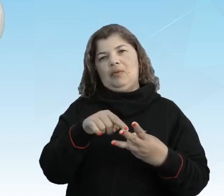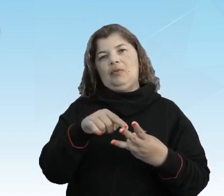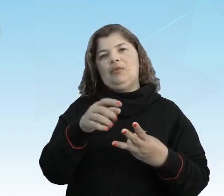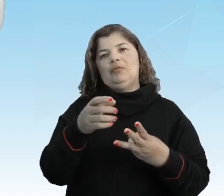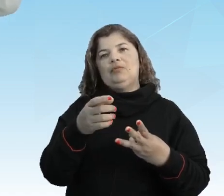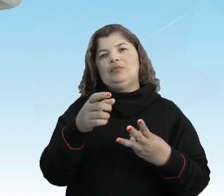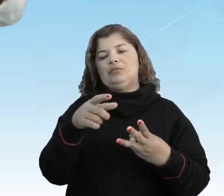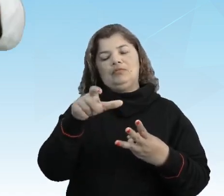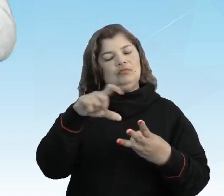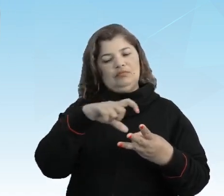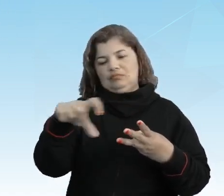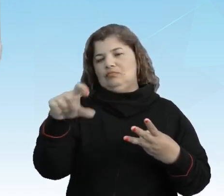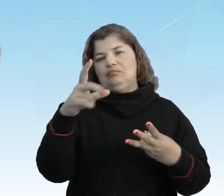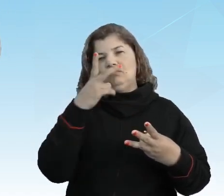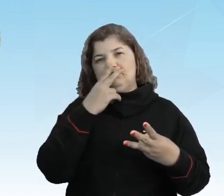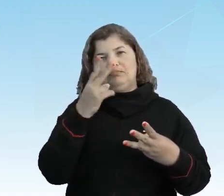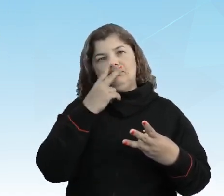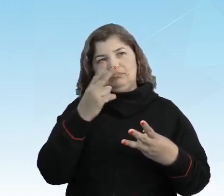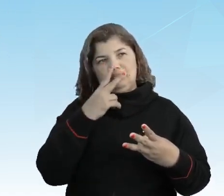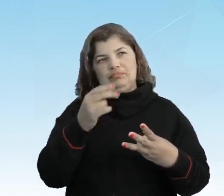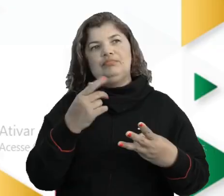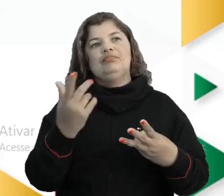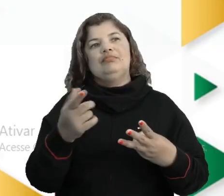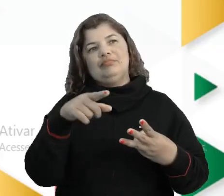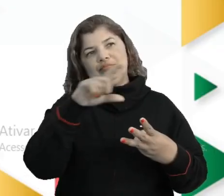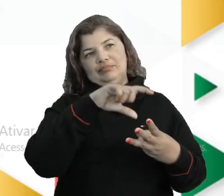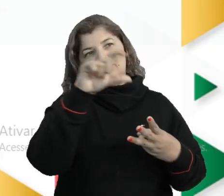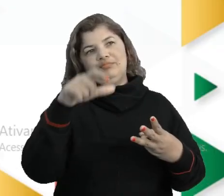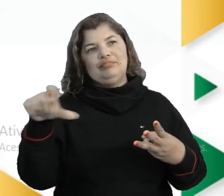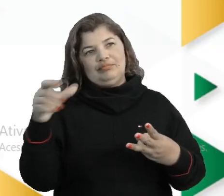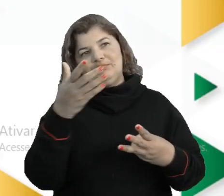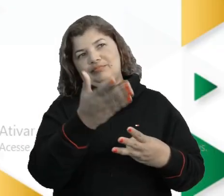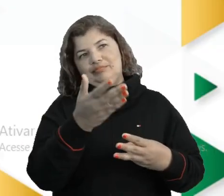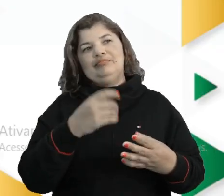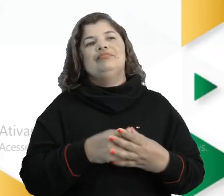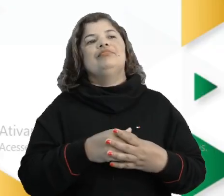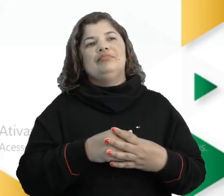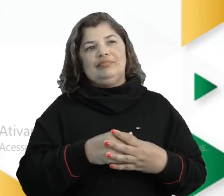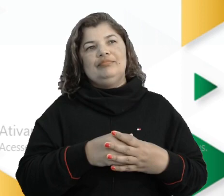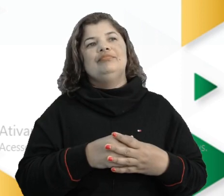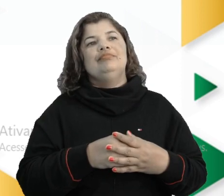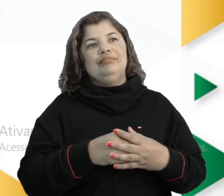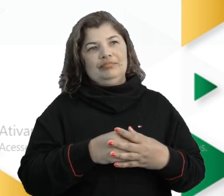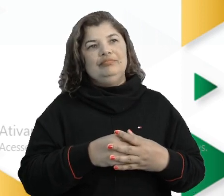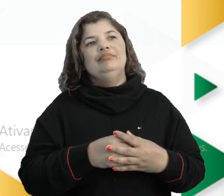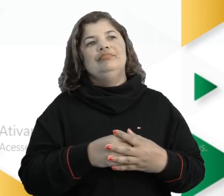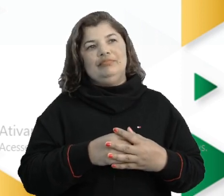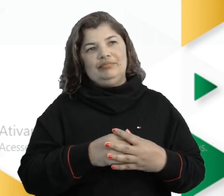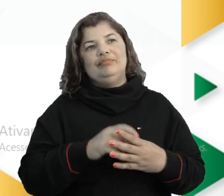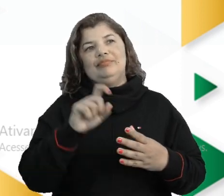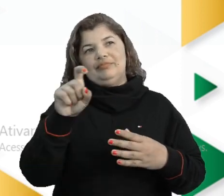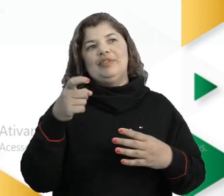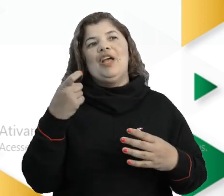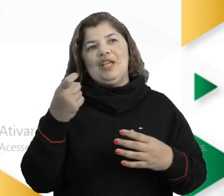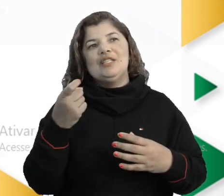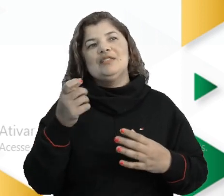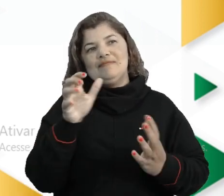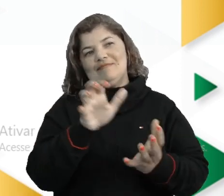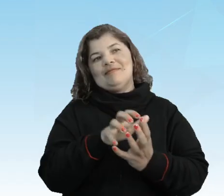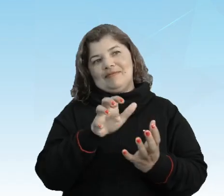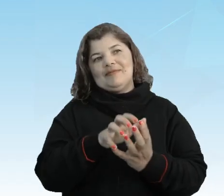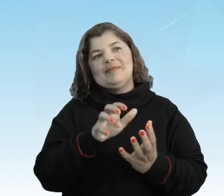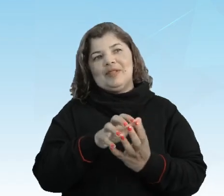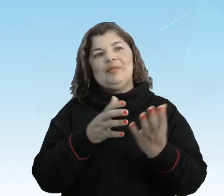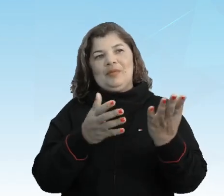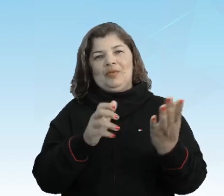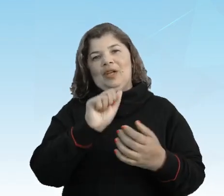apenas com o tamanho que tem físico hoje e com a nossa bandeira. Está na tela, né? Isso daí era Pernambuco? Isso aí era Pernambuco.